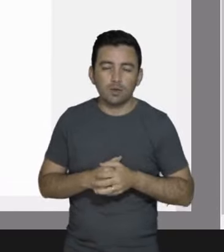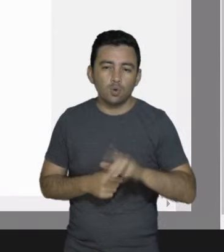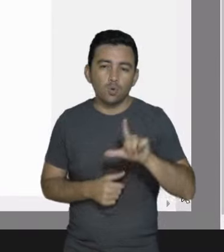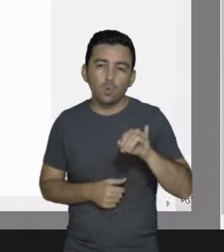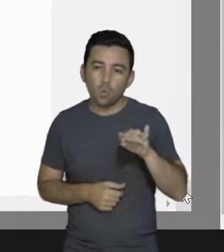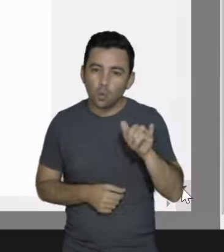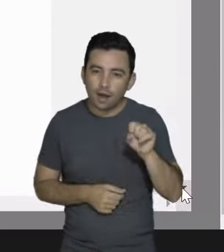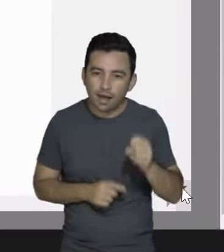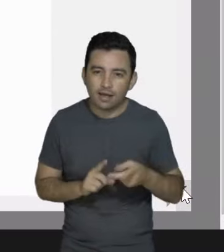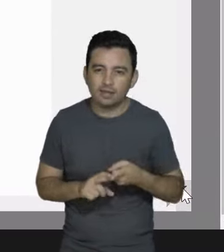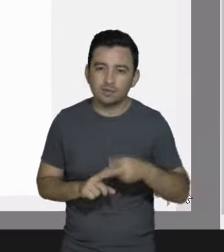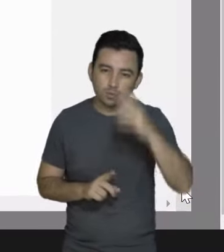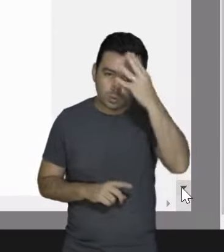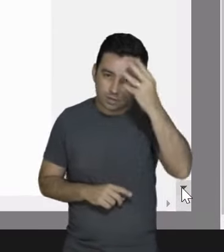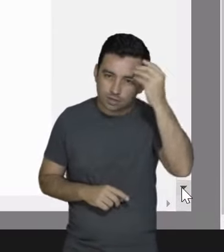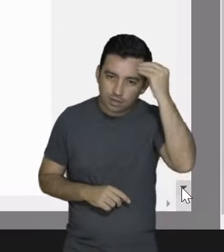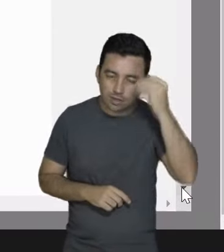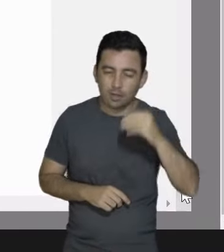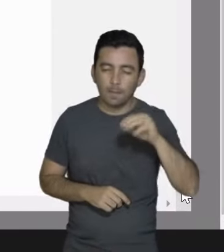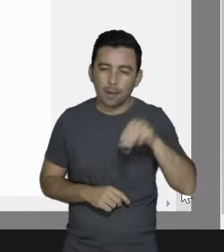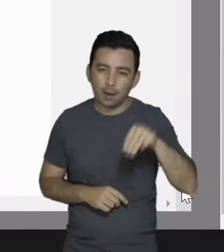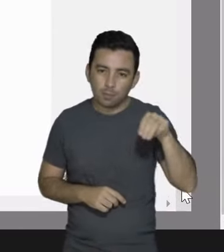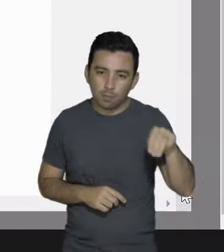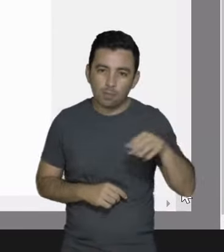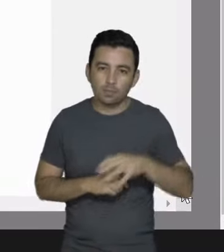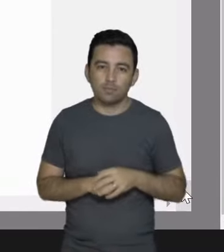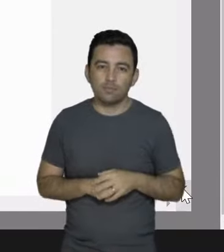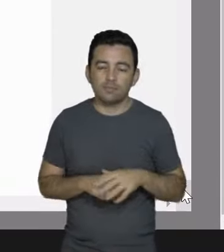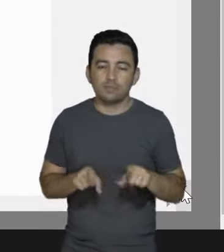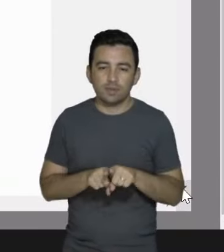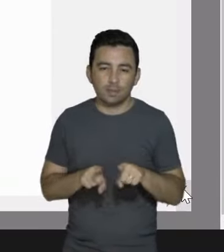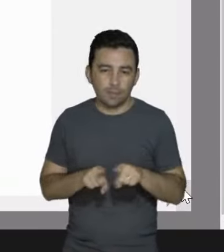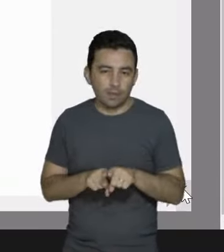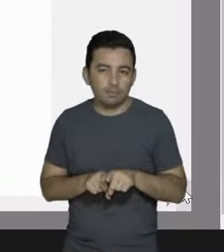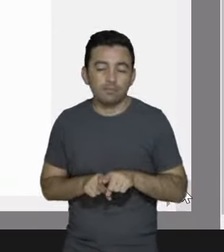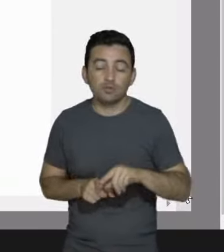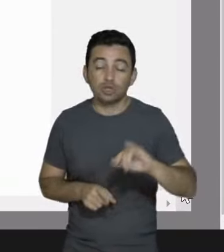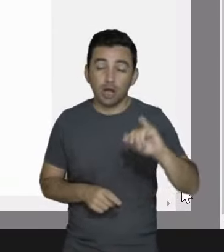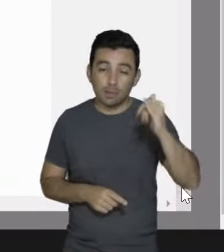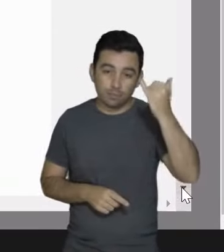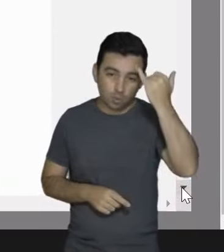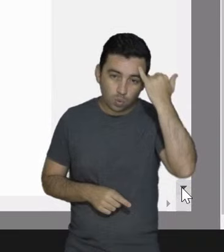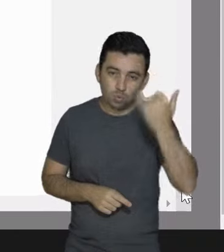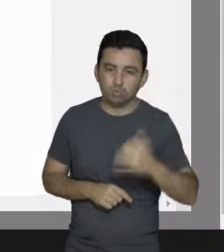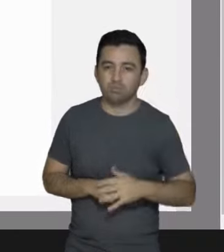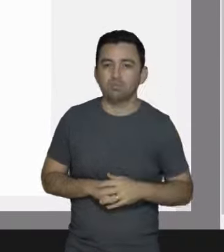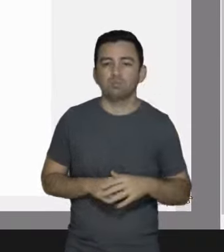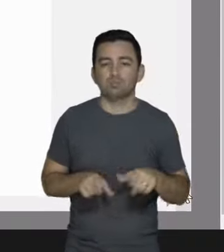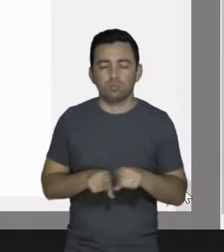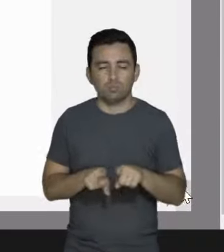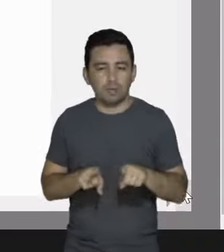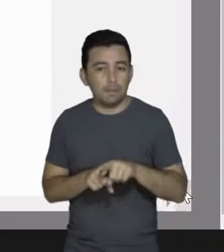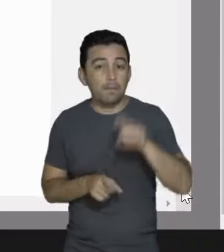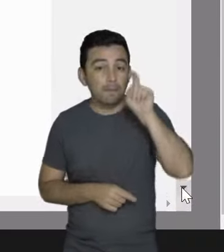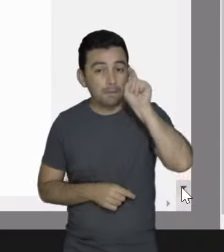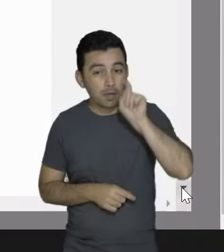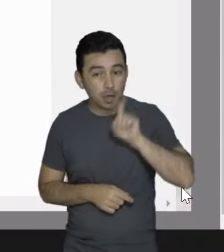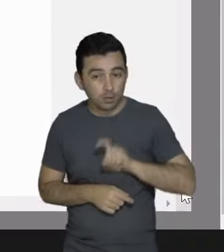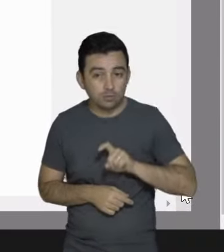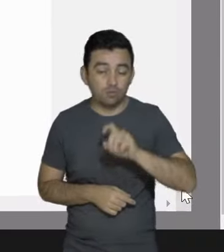Deputado Luciane carminatti Deputado Mário Mota Deputado Jair Mioto Deputado ivanats Deputado Maurício peixer Deputado